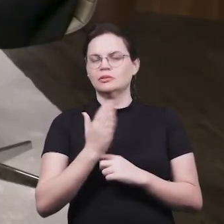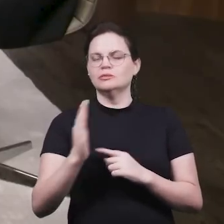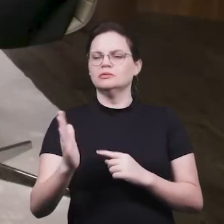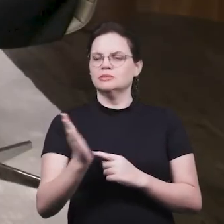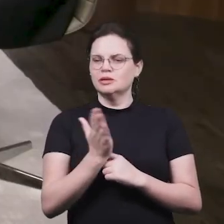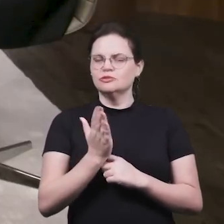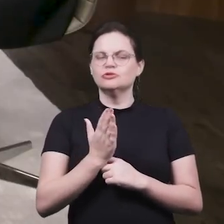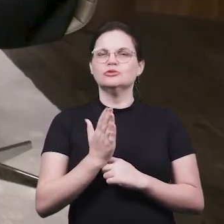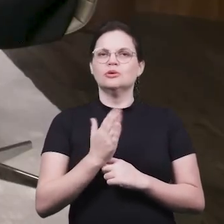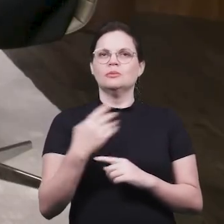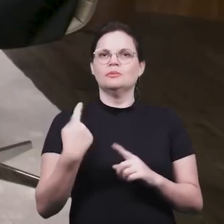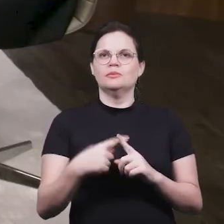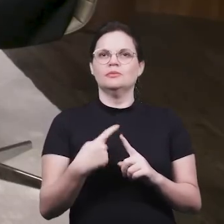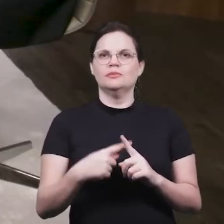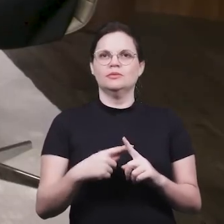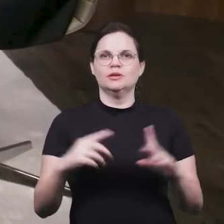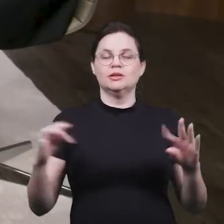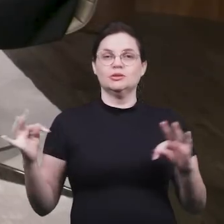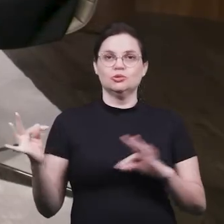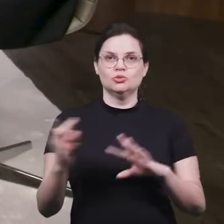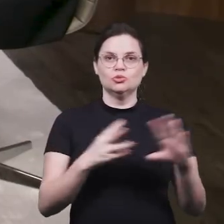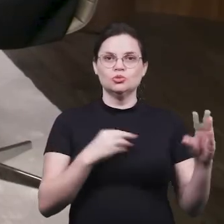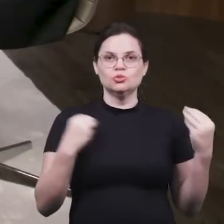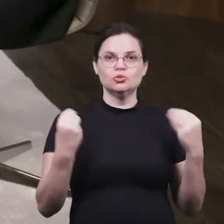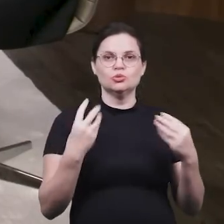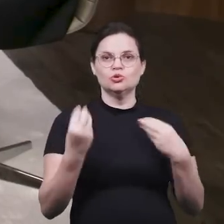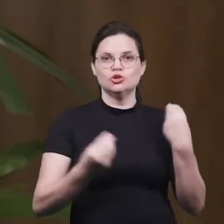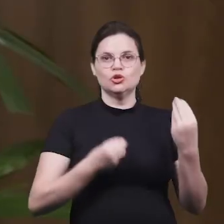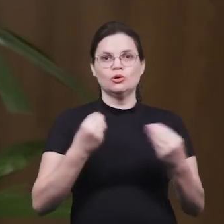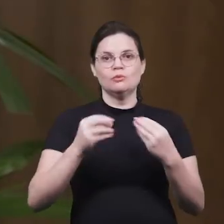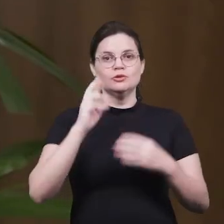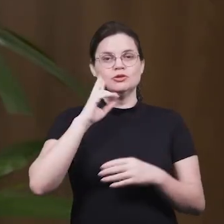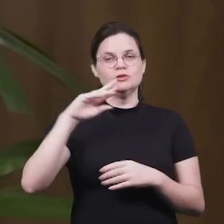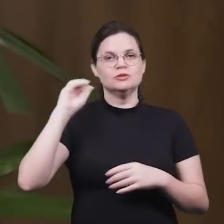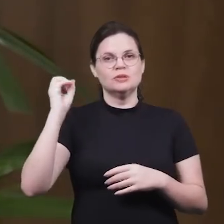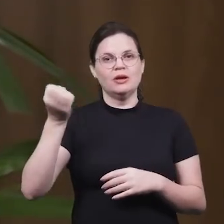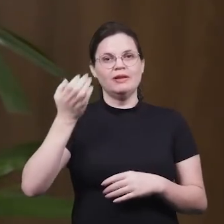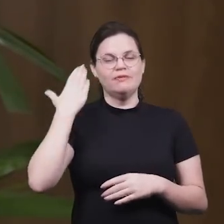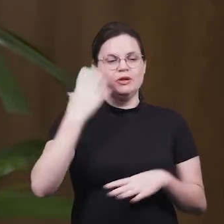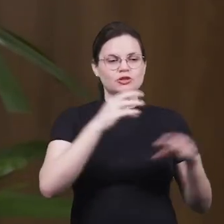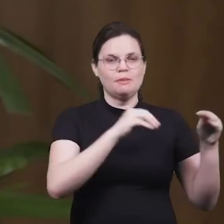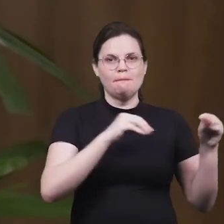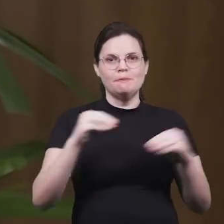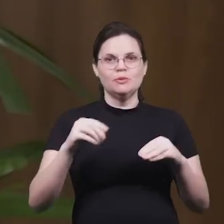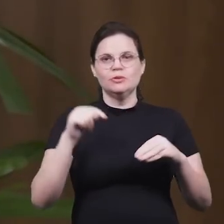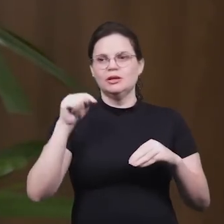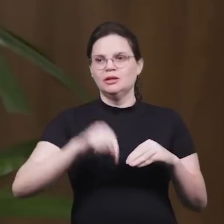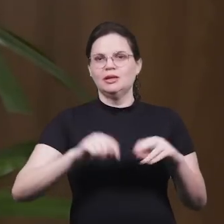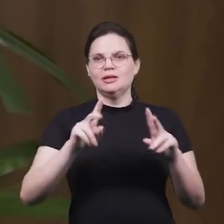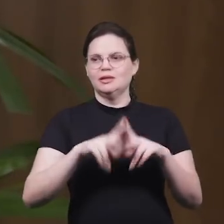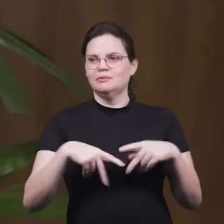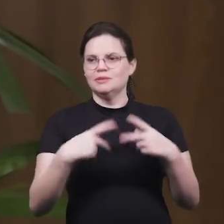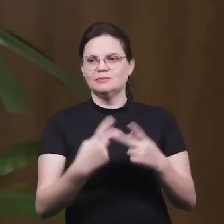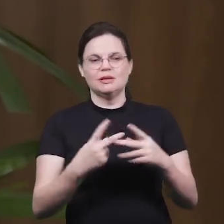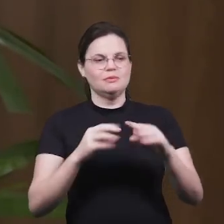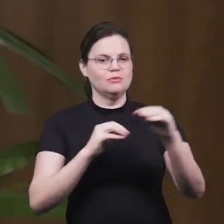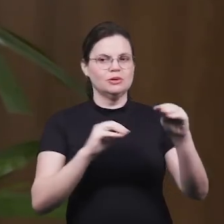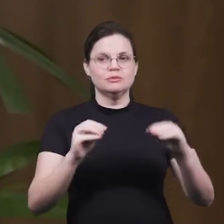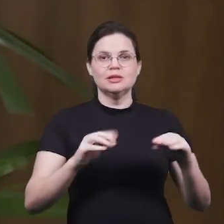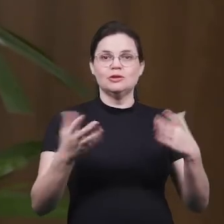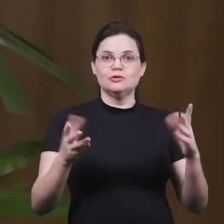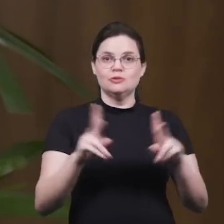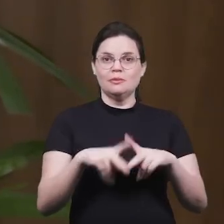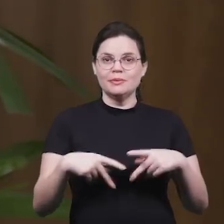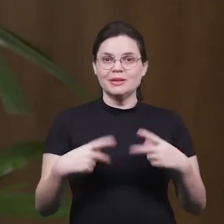de poder, toda a dinâmica da revelação que o Senhor dá aqui no presbitério hoje, nós